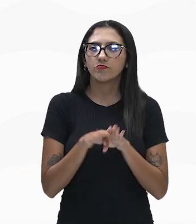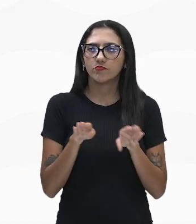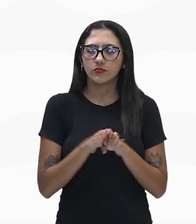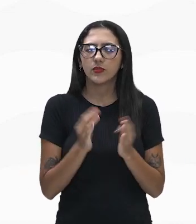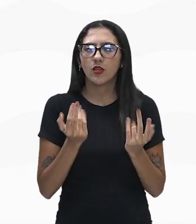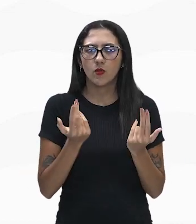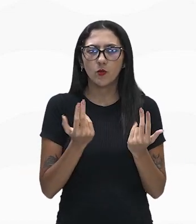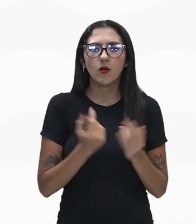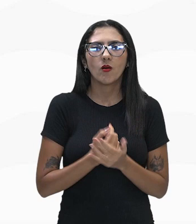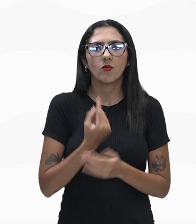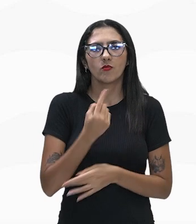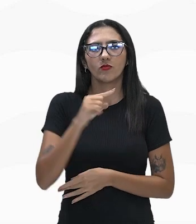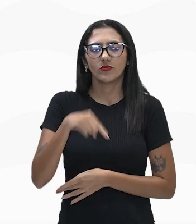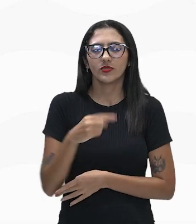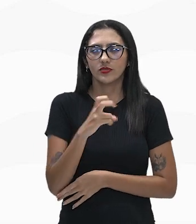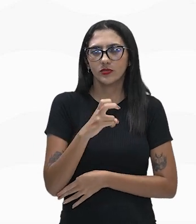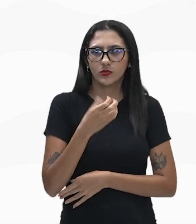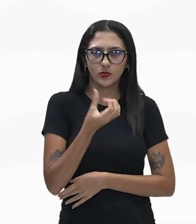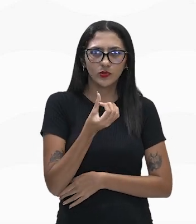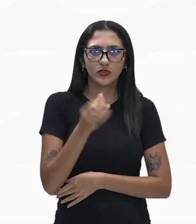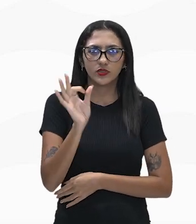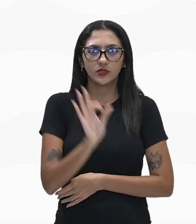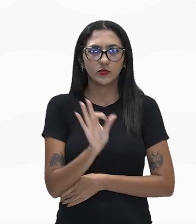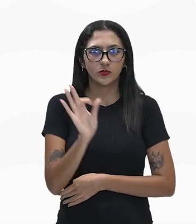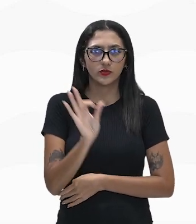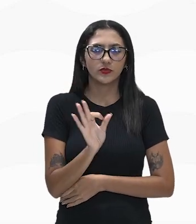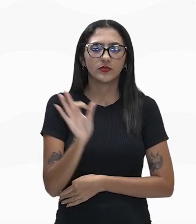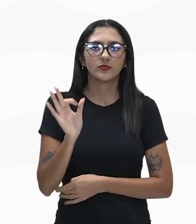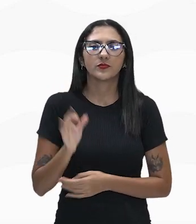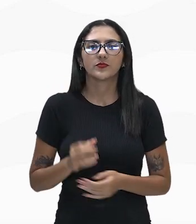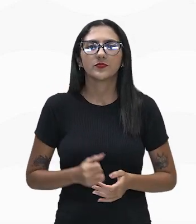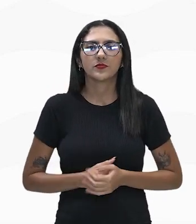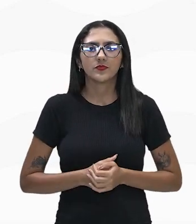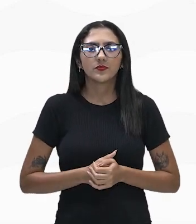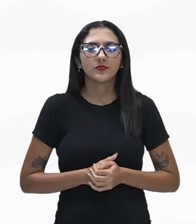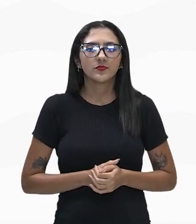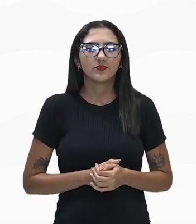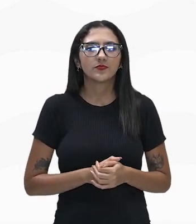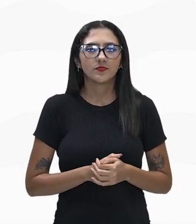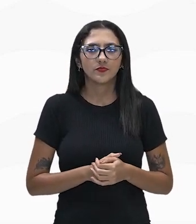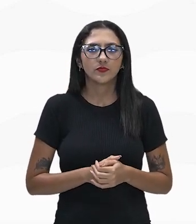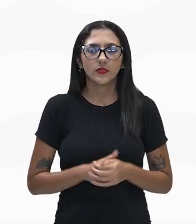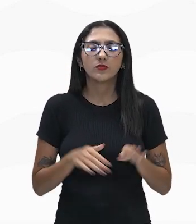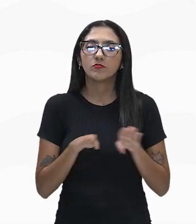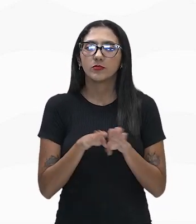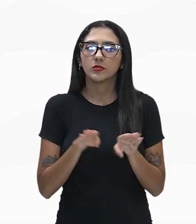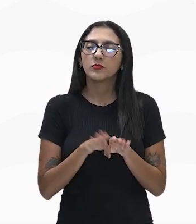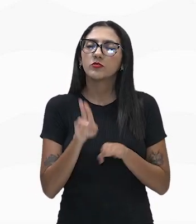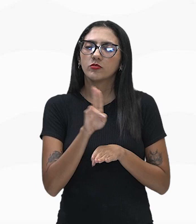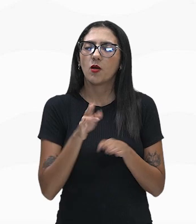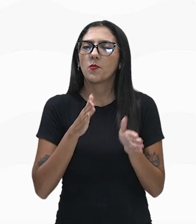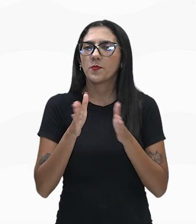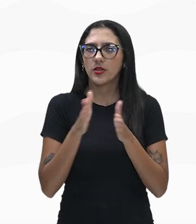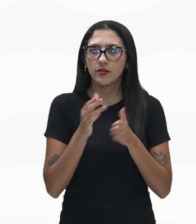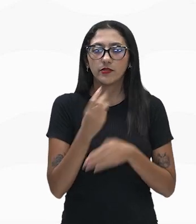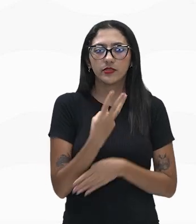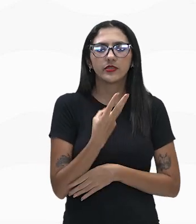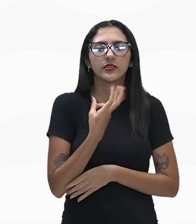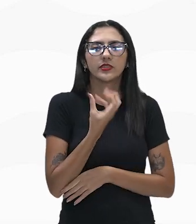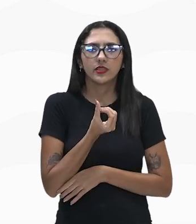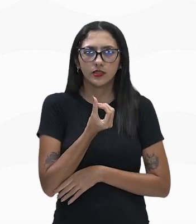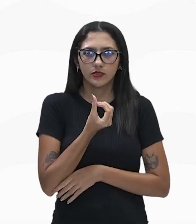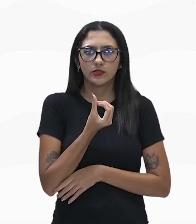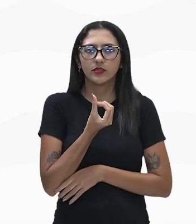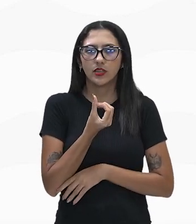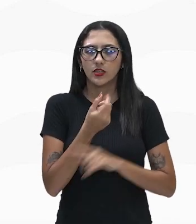De 1,56%, tá bom? E nós vamos manter aí as mesmas parcelas de 36, tá